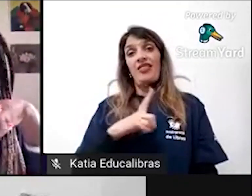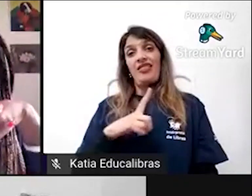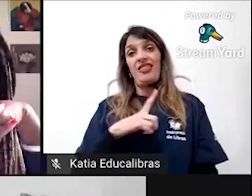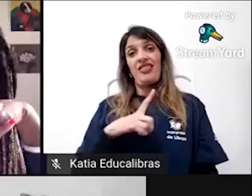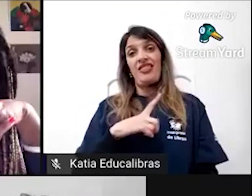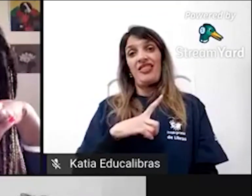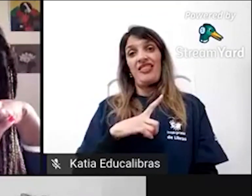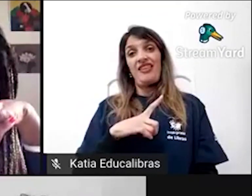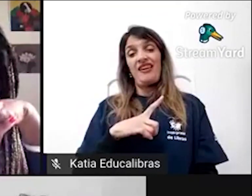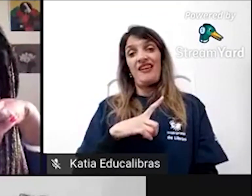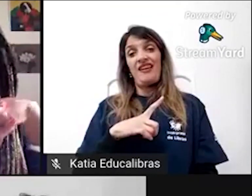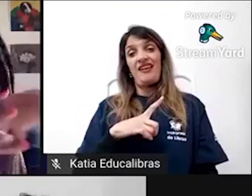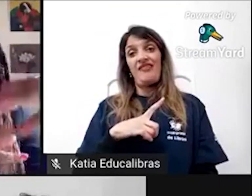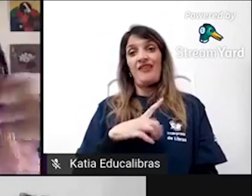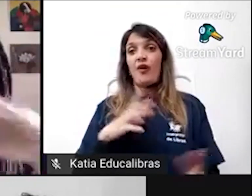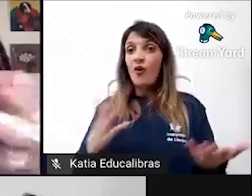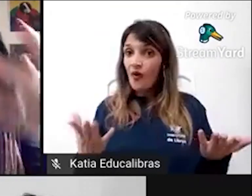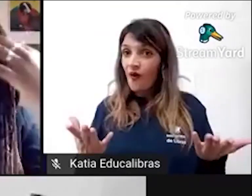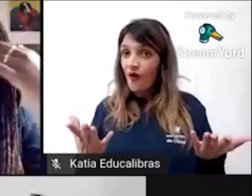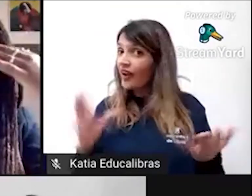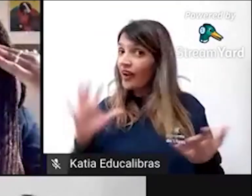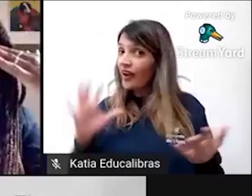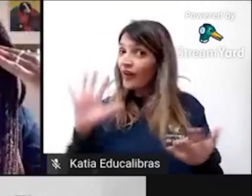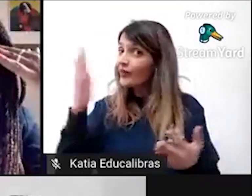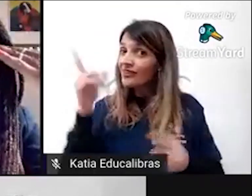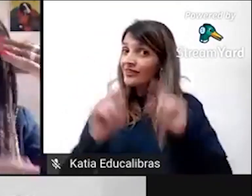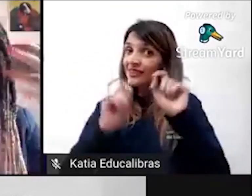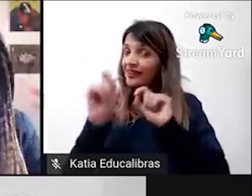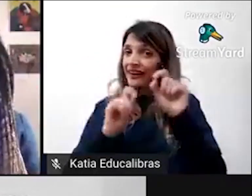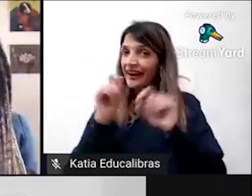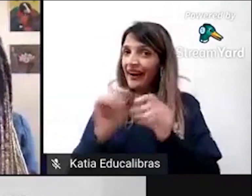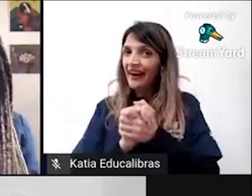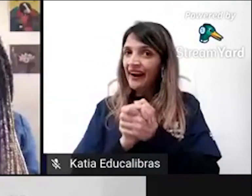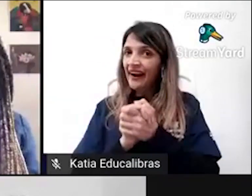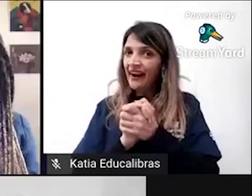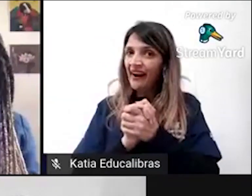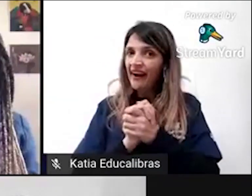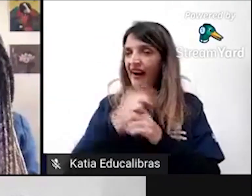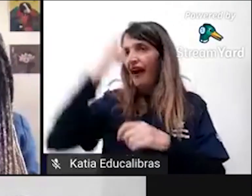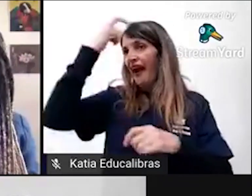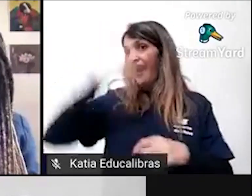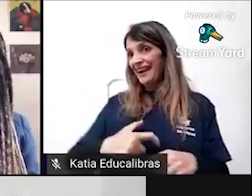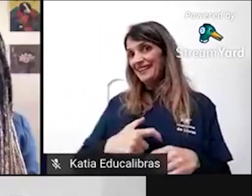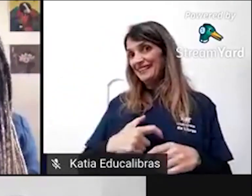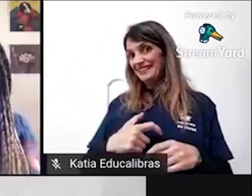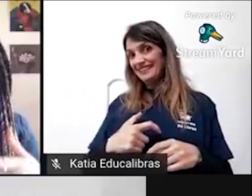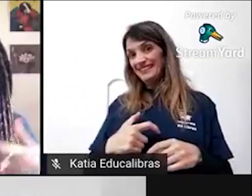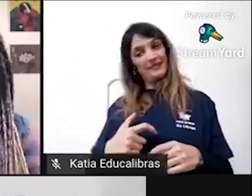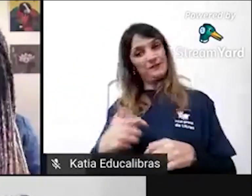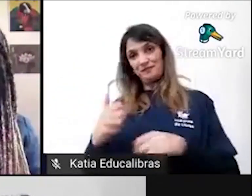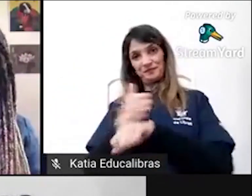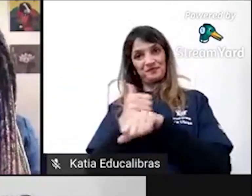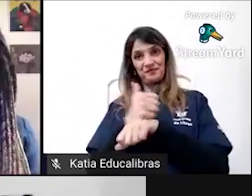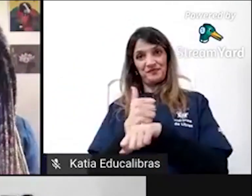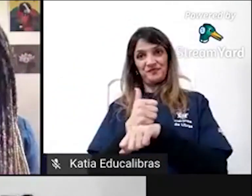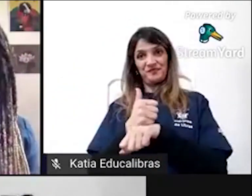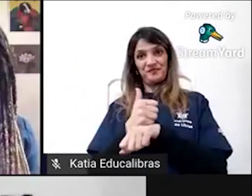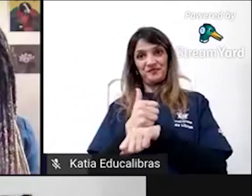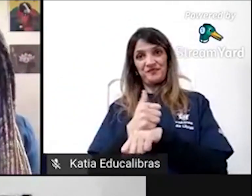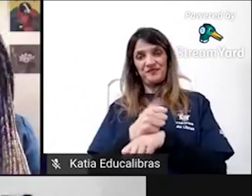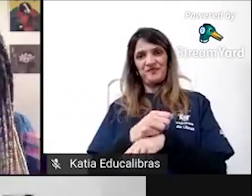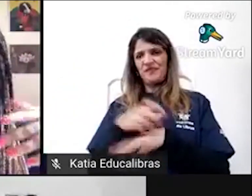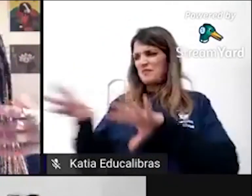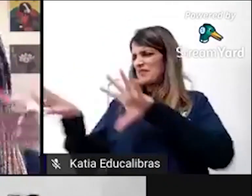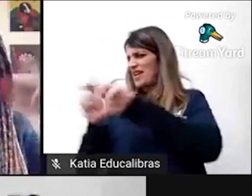prezados que nos ouvem, o que que aconteceu? O que que a educadora, super bem intencionada, fez? Pegou todos os